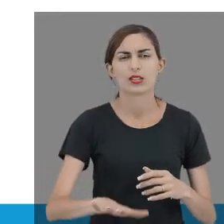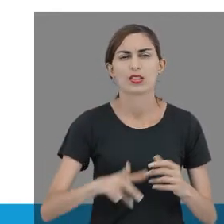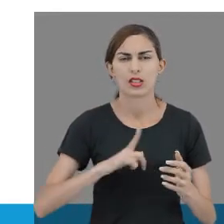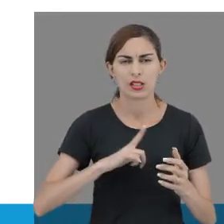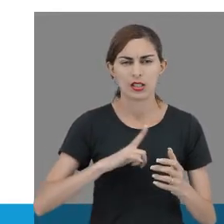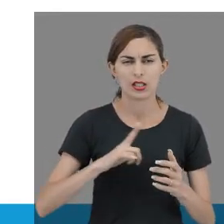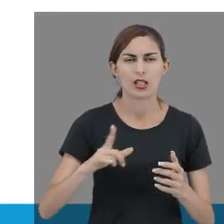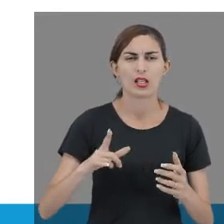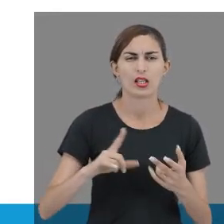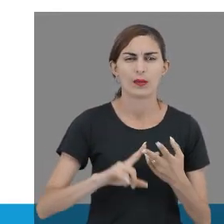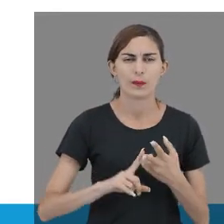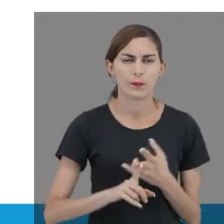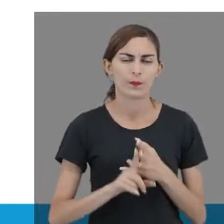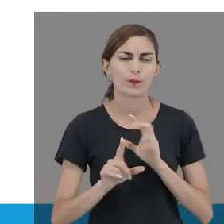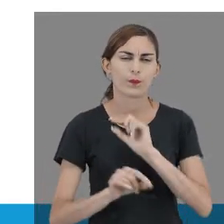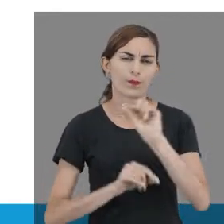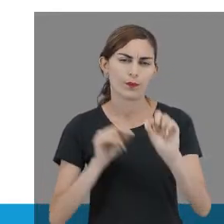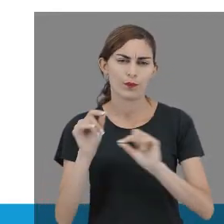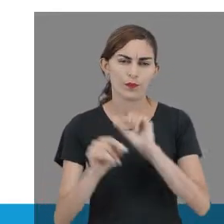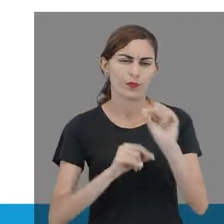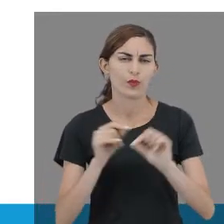um tipo de curva chamado